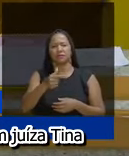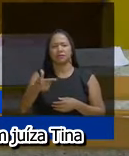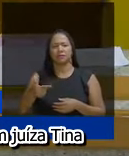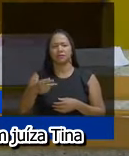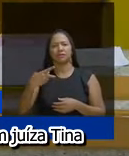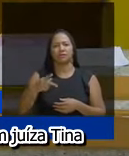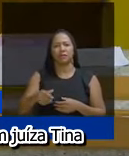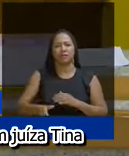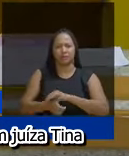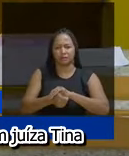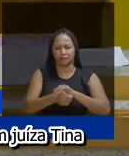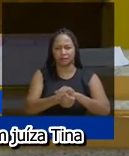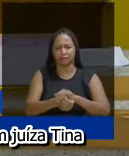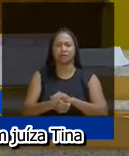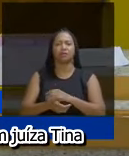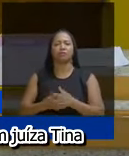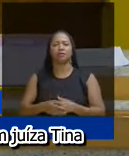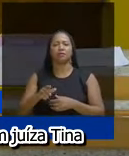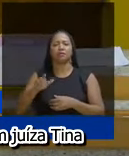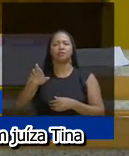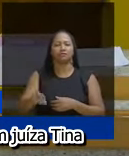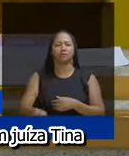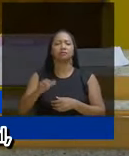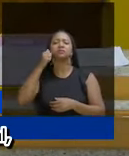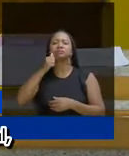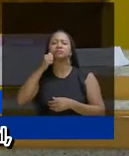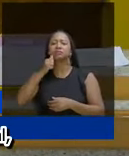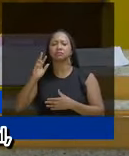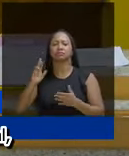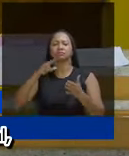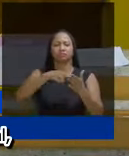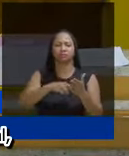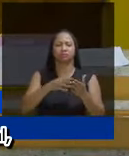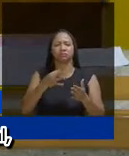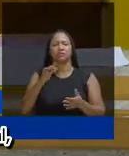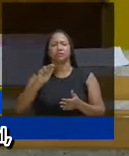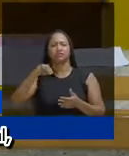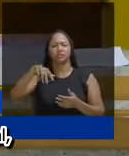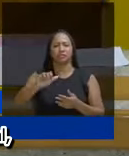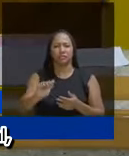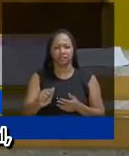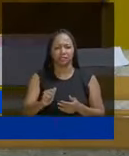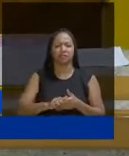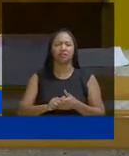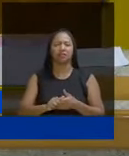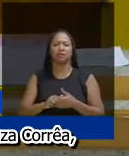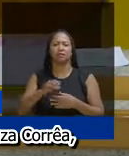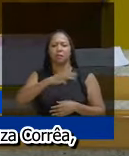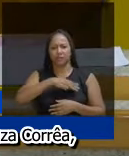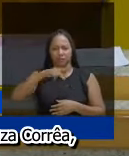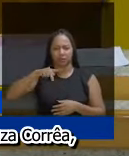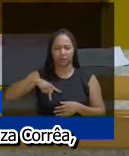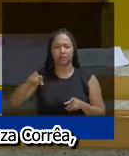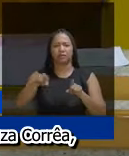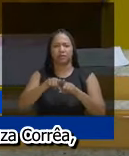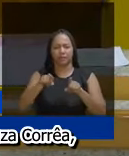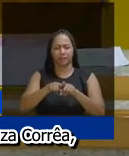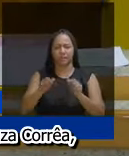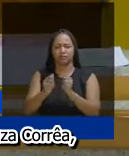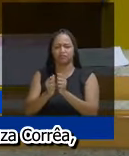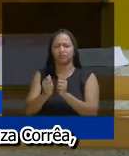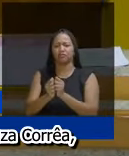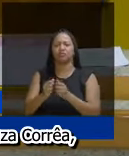0600-077-2024, origem Tartarugalzinho, relatora também juíza Tina Souza, recorrente o Ministério Público Eleitoral, também Anderson Lopes dos